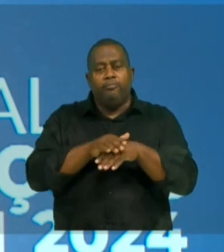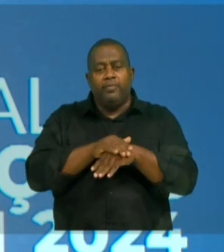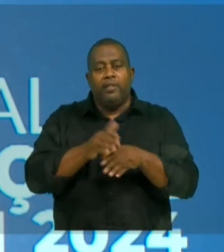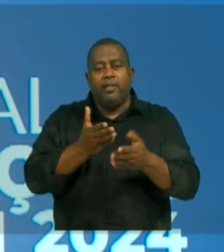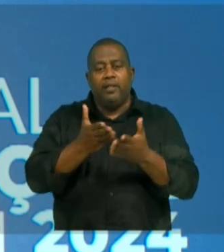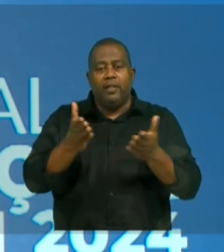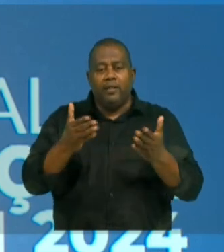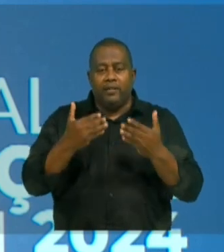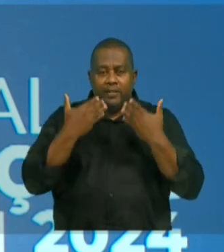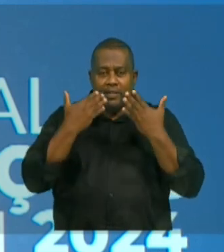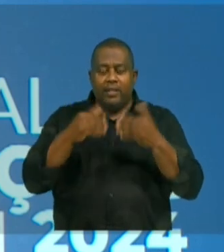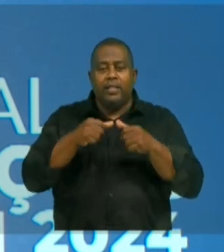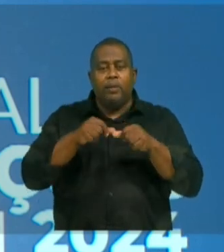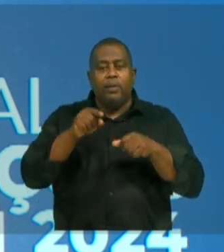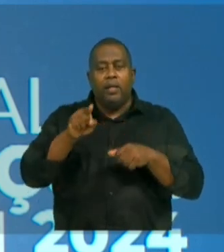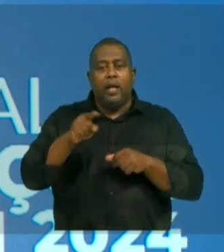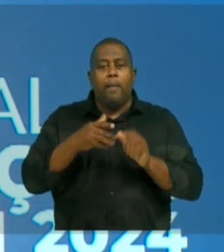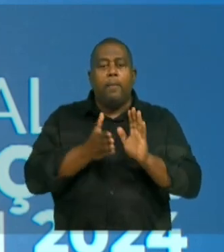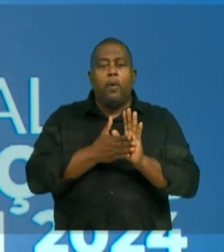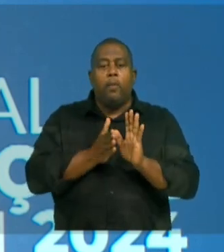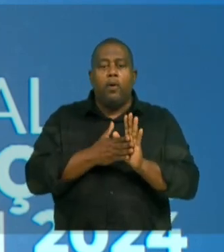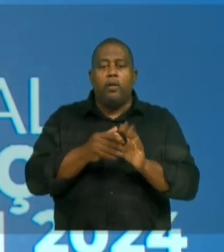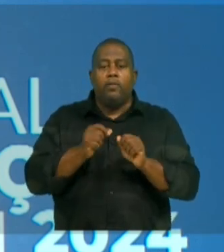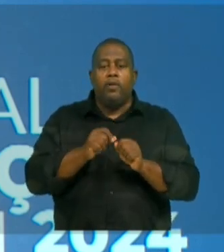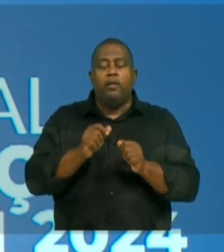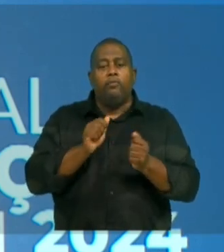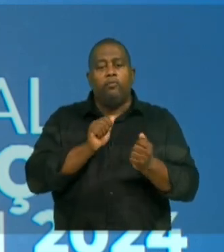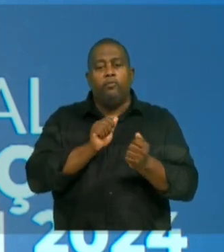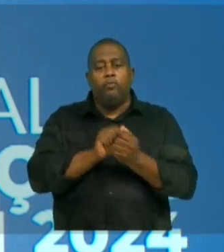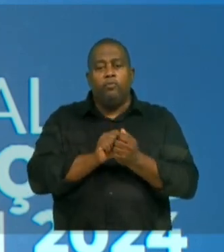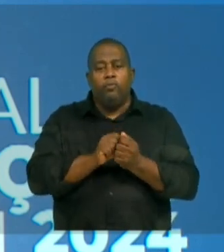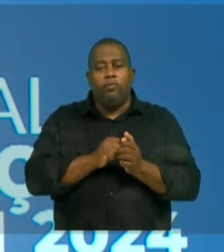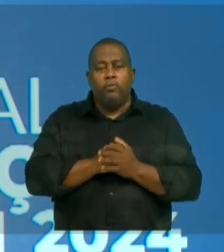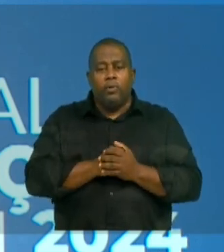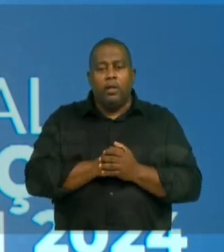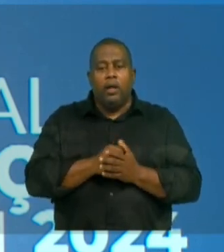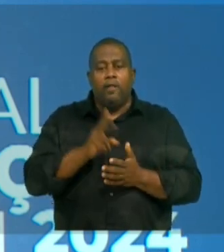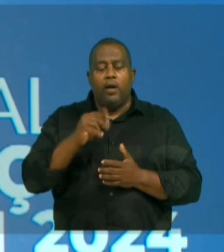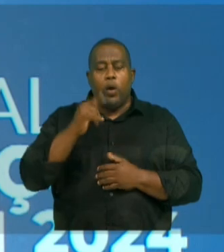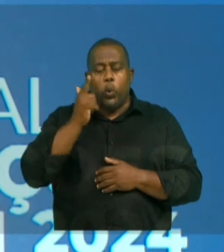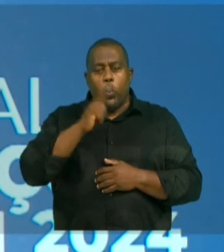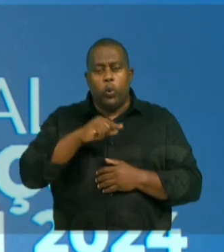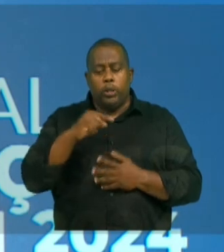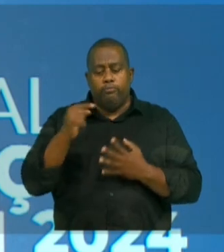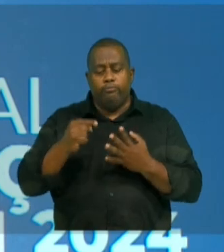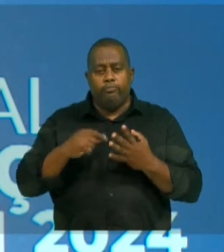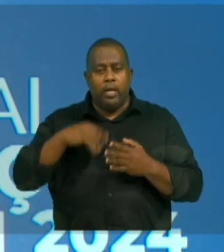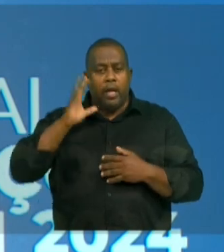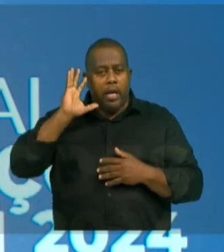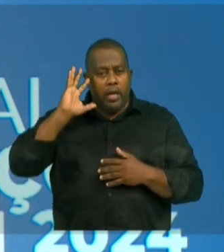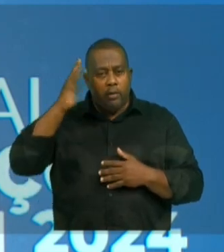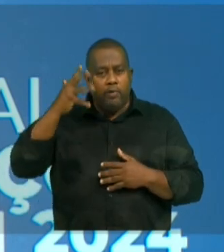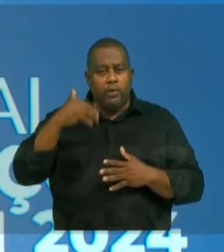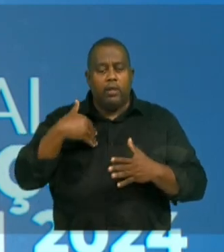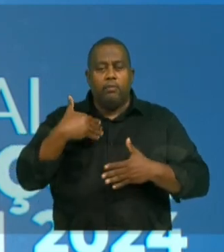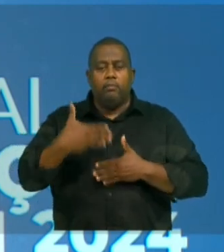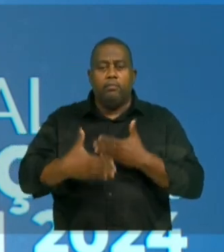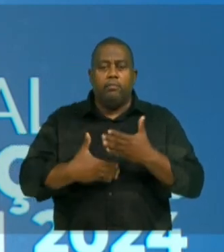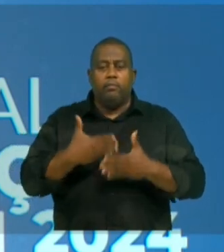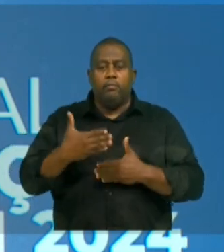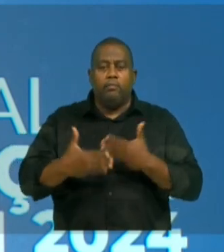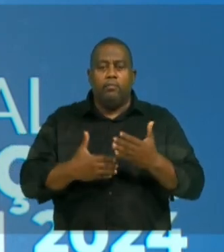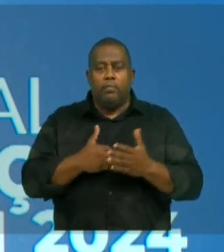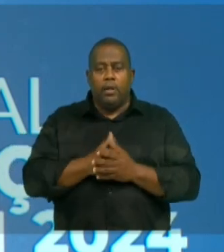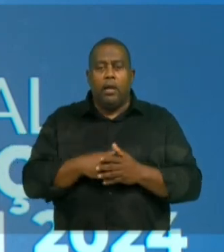estamos lá e que as propostas foram feitas juntos serão resolvida progressivamente não podemos